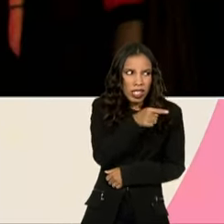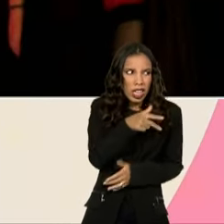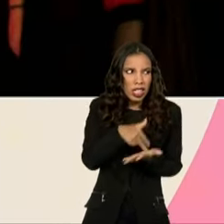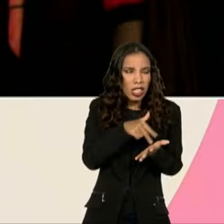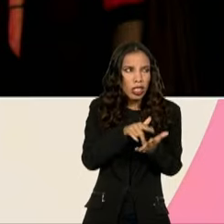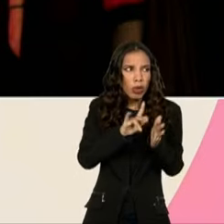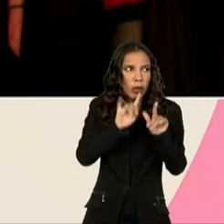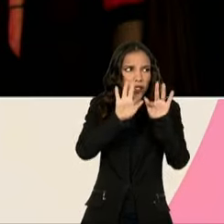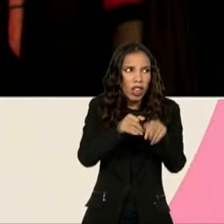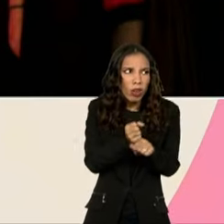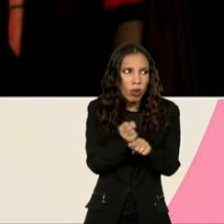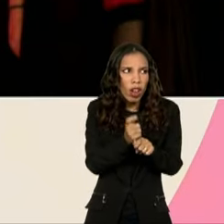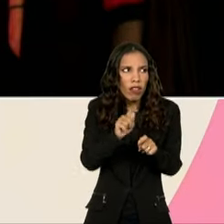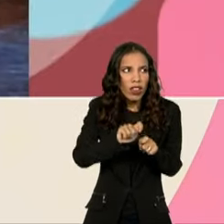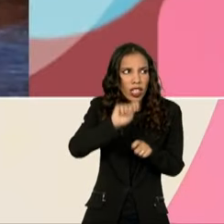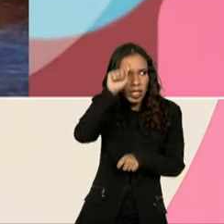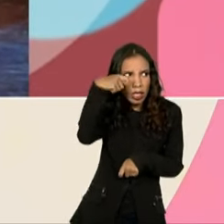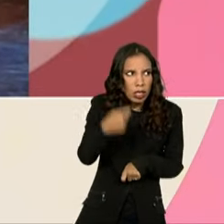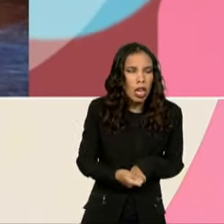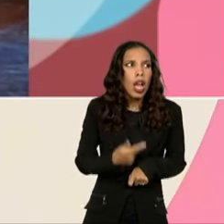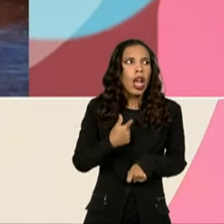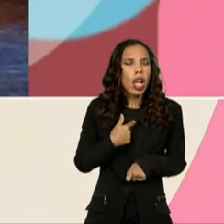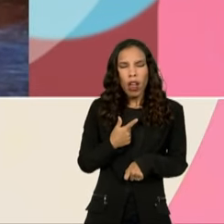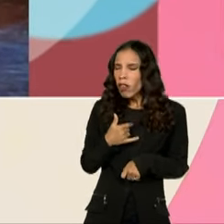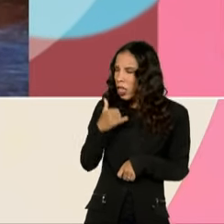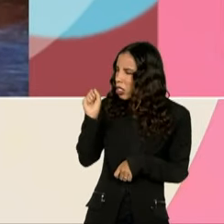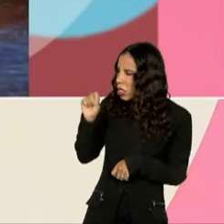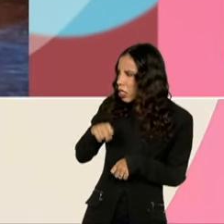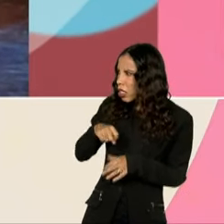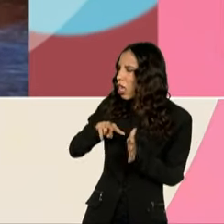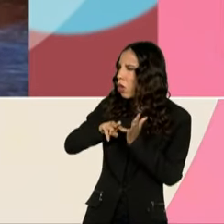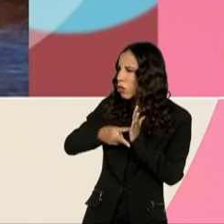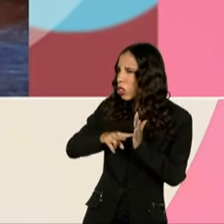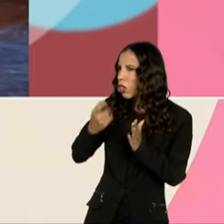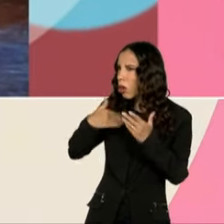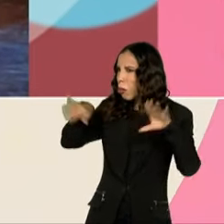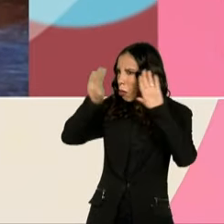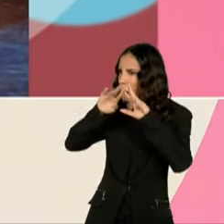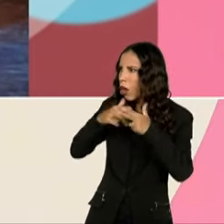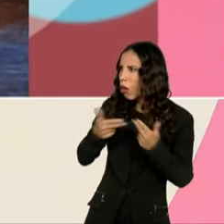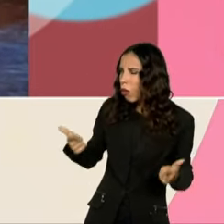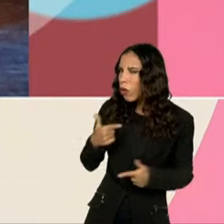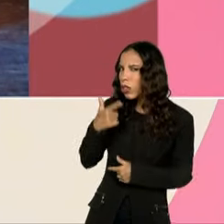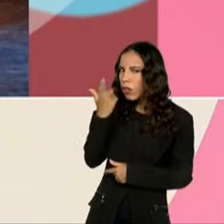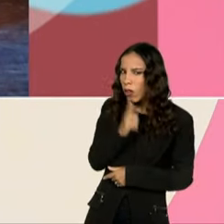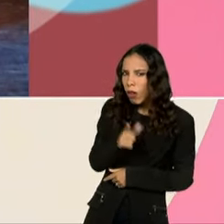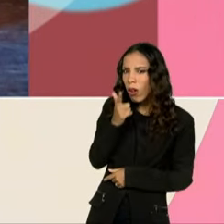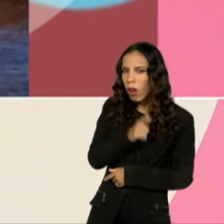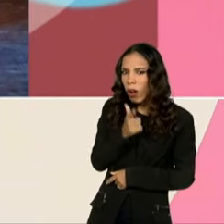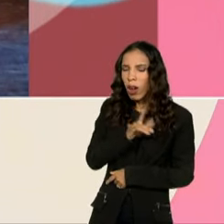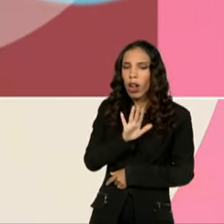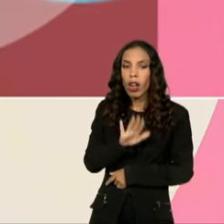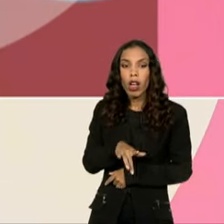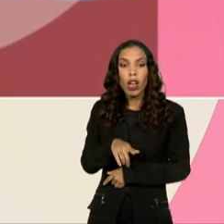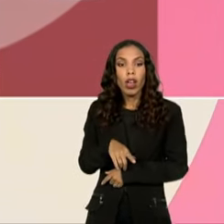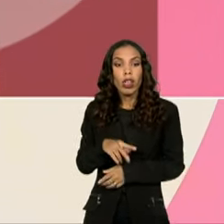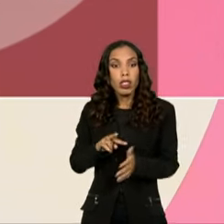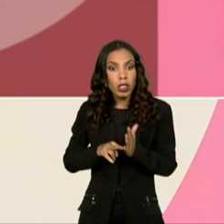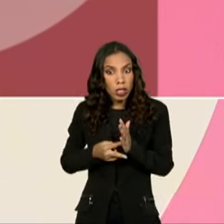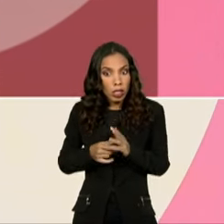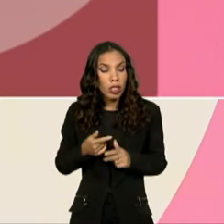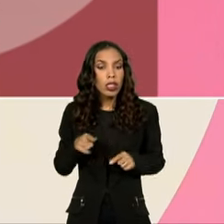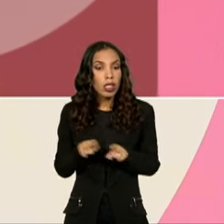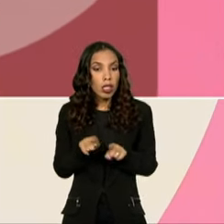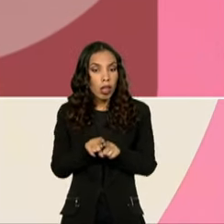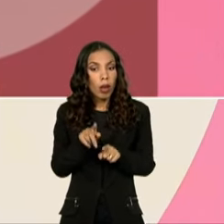fiz dança a vida inteira, fui sindicalizada como bailarina, fiz várias coisas. Você sindicalizada. Mas depois e você foi professora também, aí não foi?